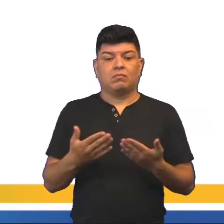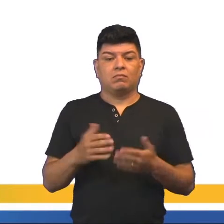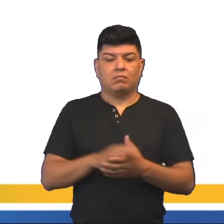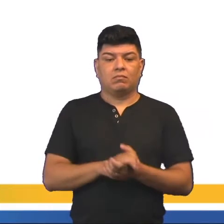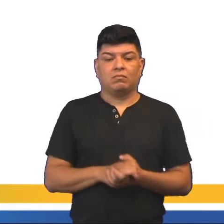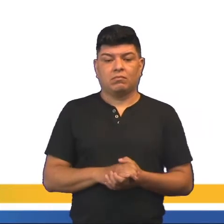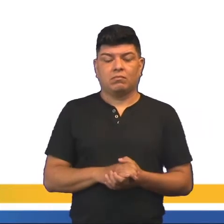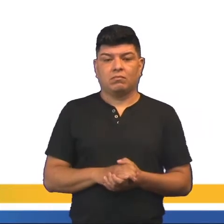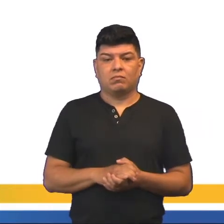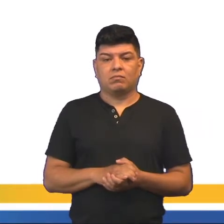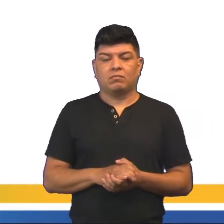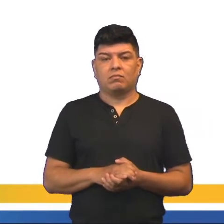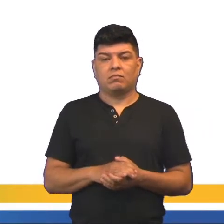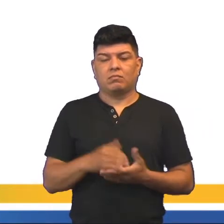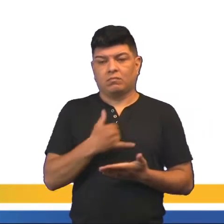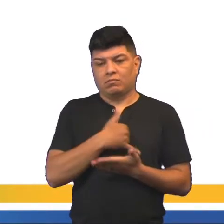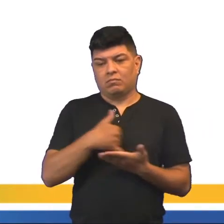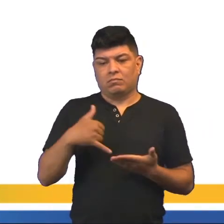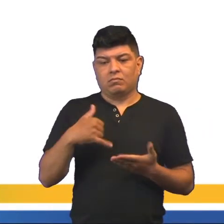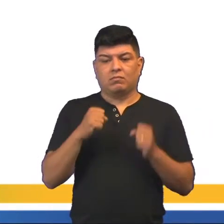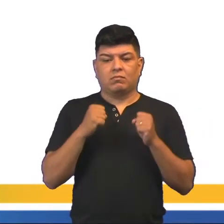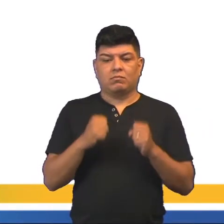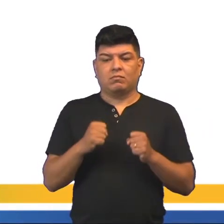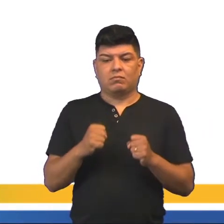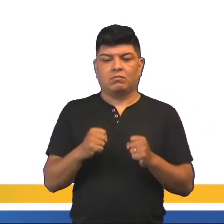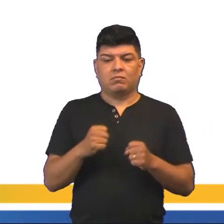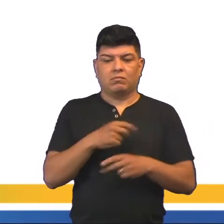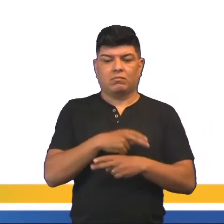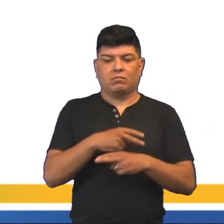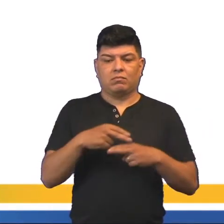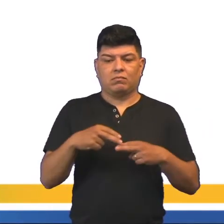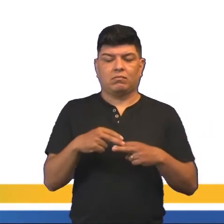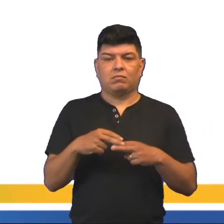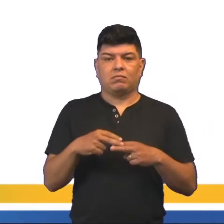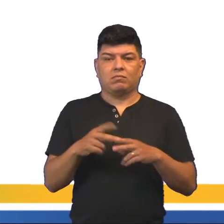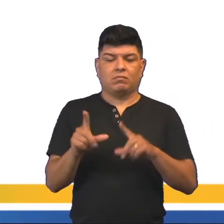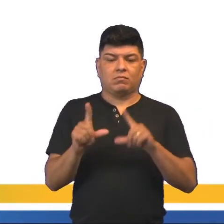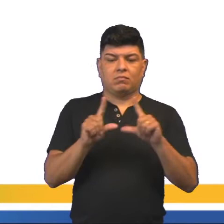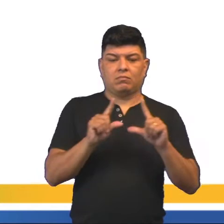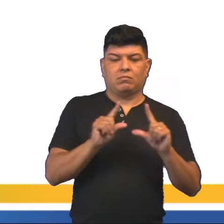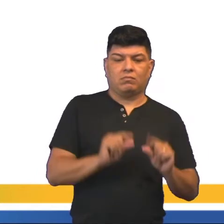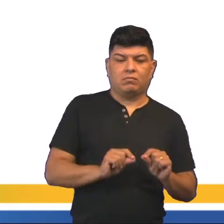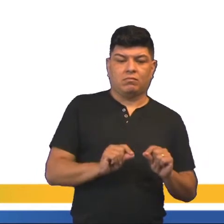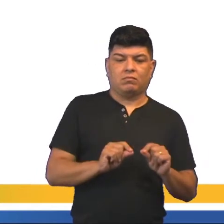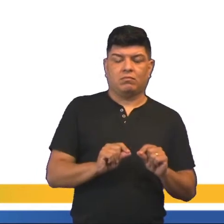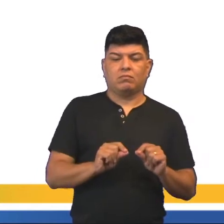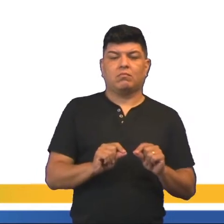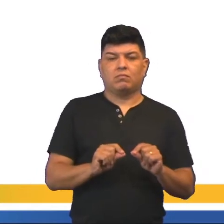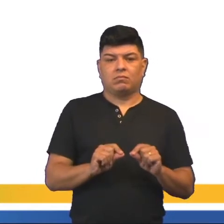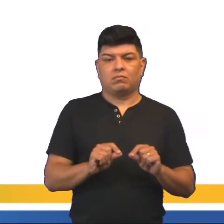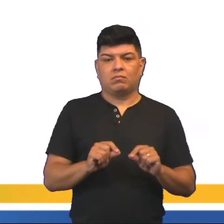essas? São aquelas drogas que são substâncias que vão diminuir, vão